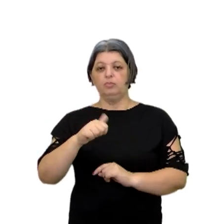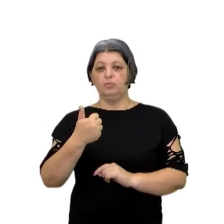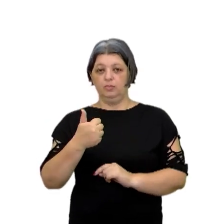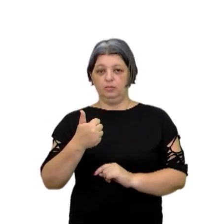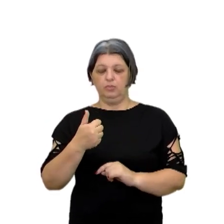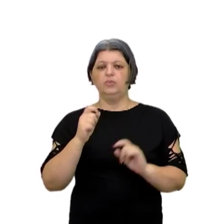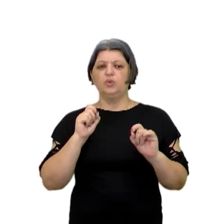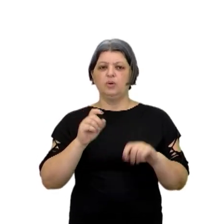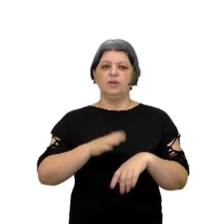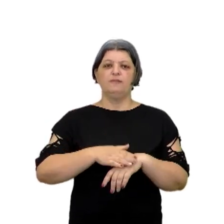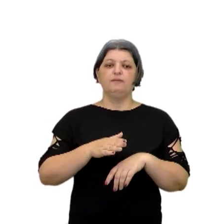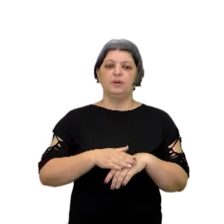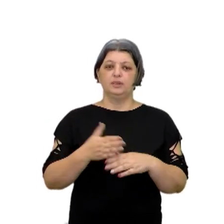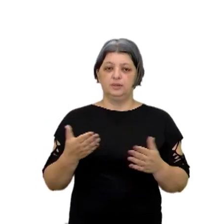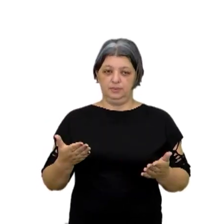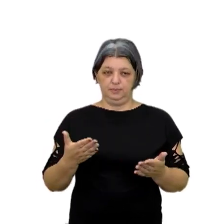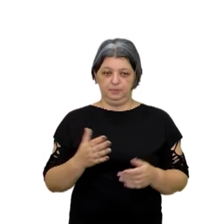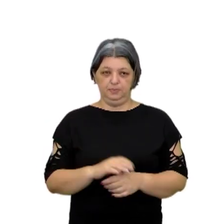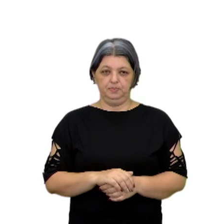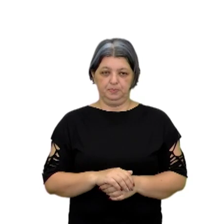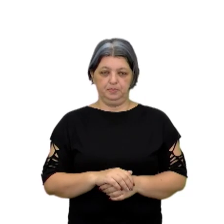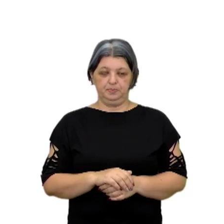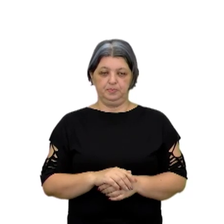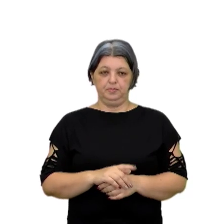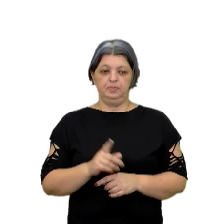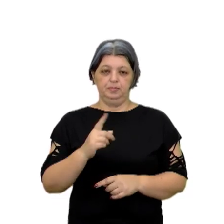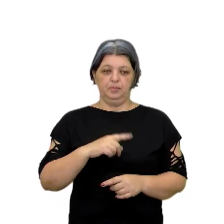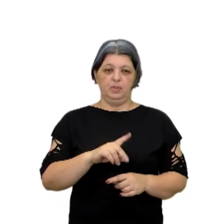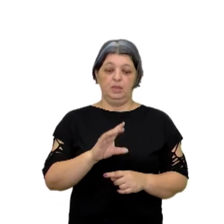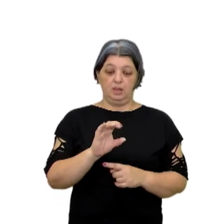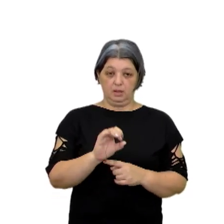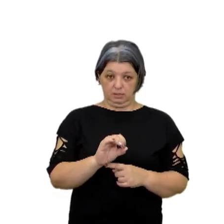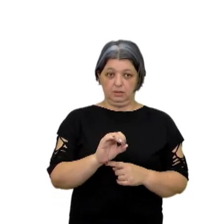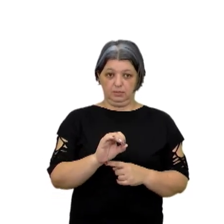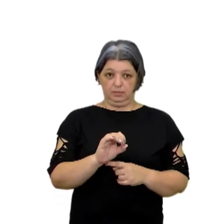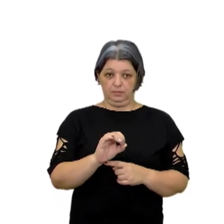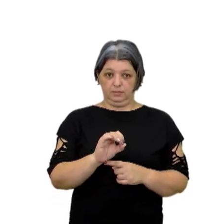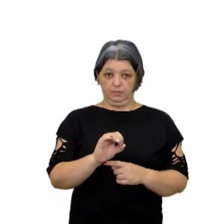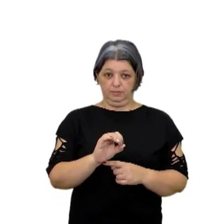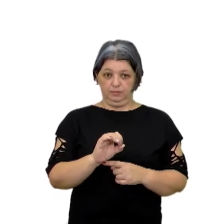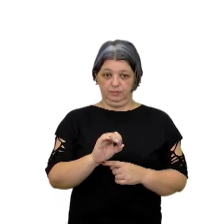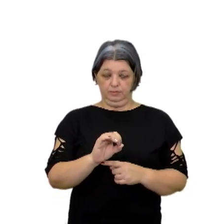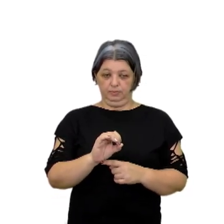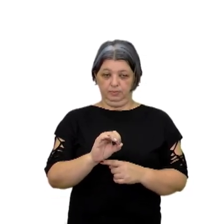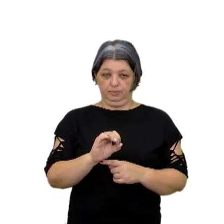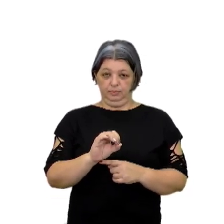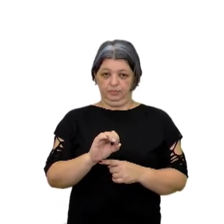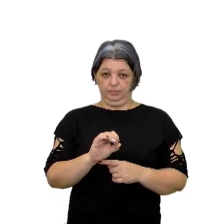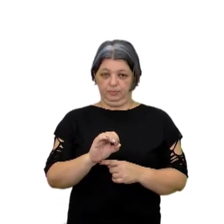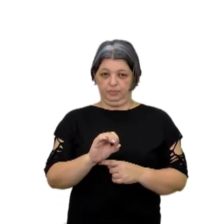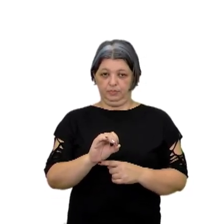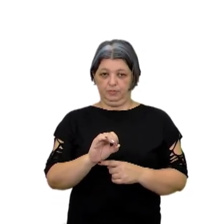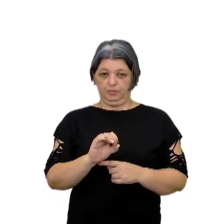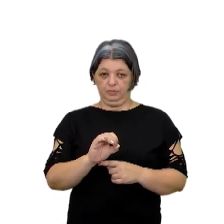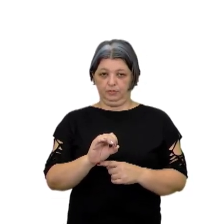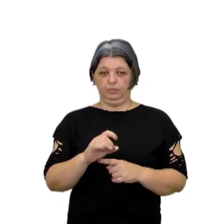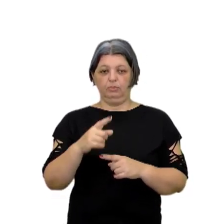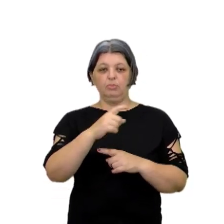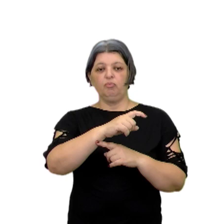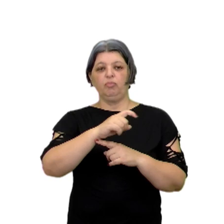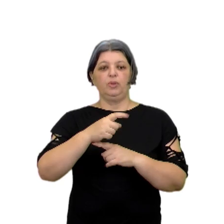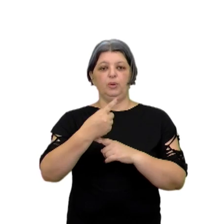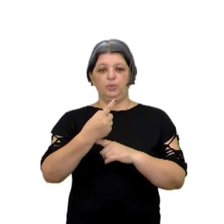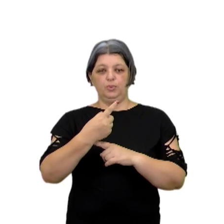que que a gente fez até agora onde estava o fdx colocou 0 e aí a gente calculou achou um X1